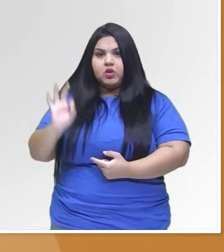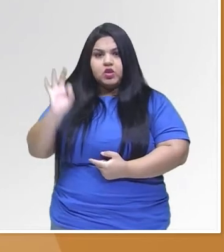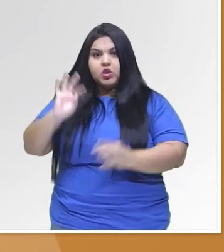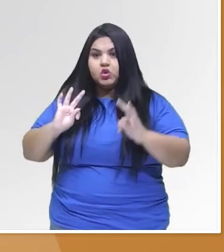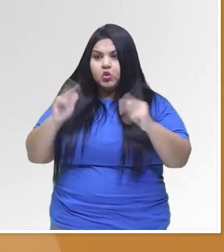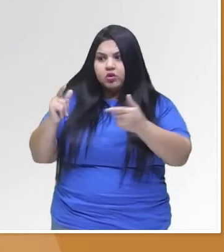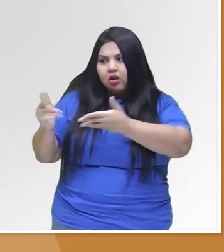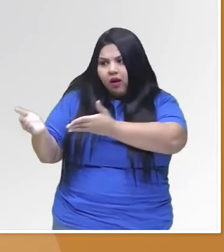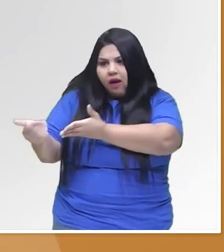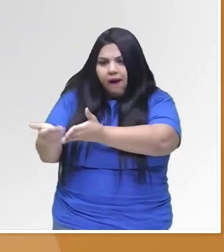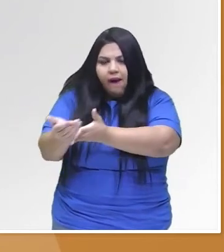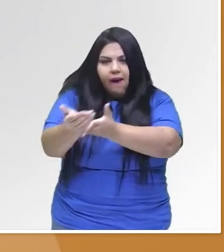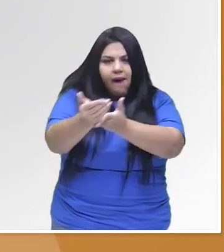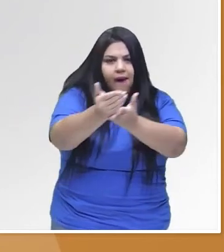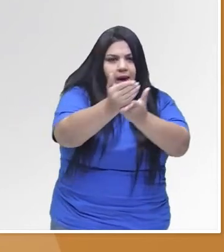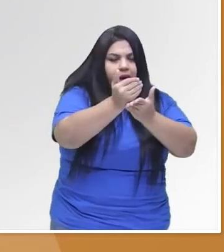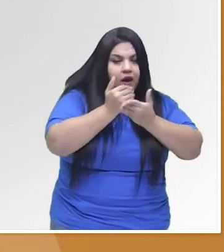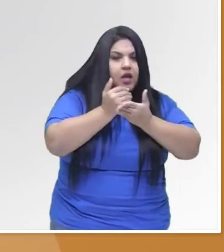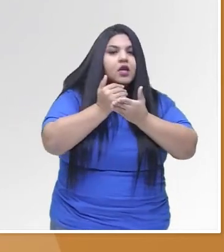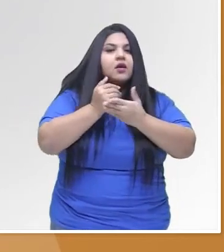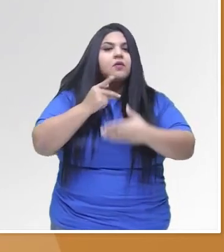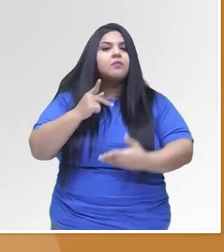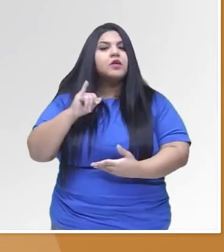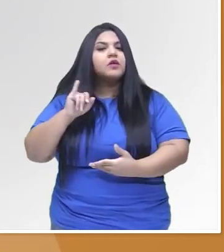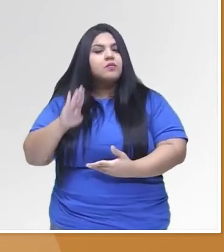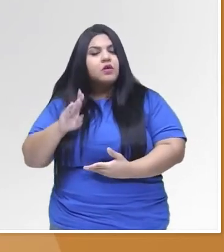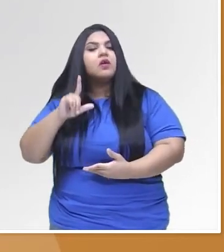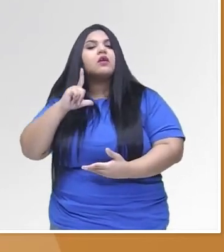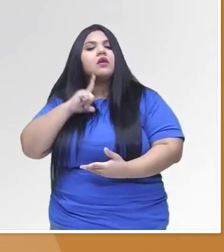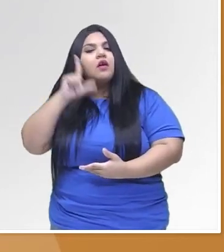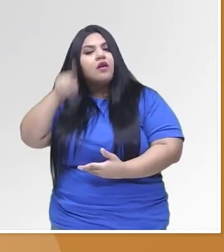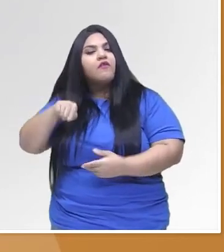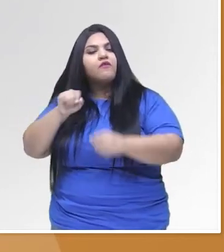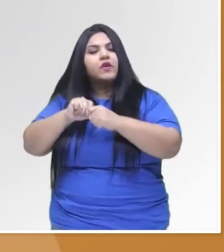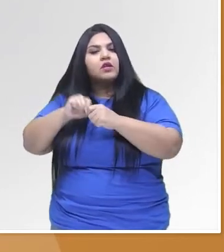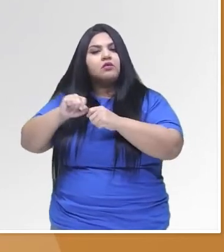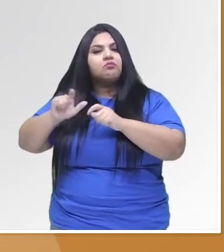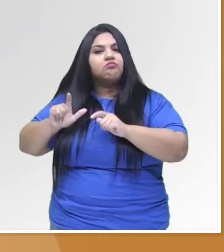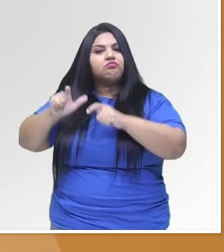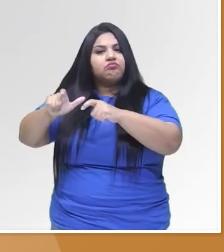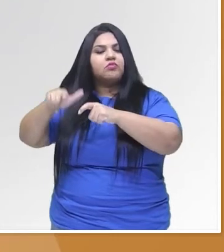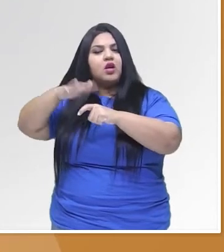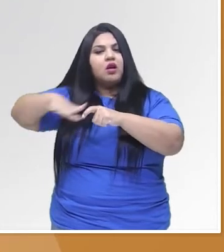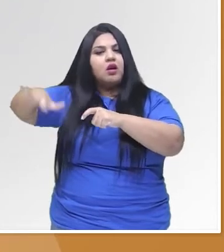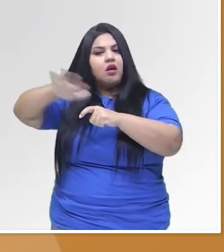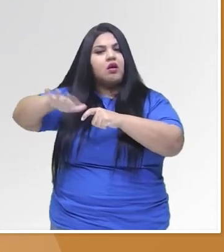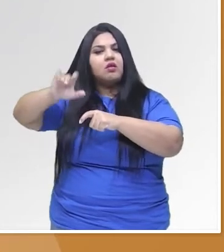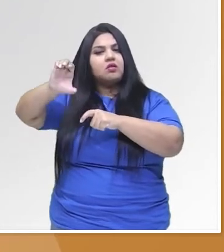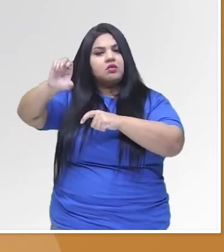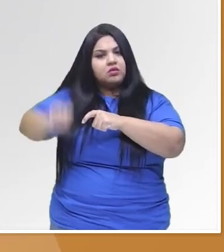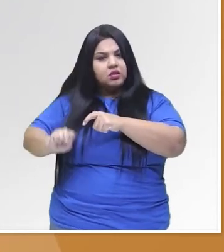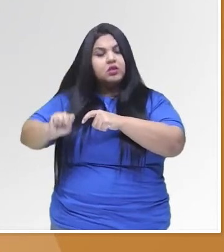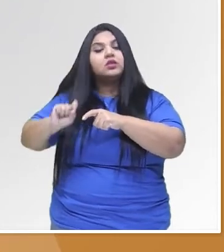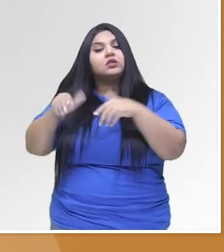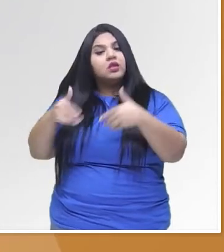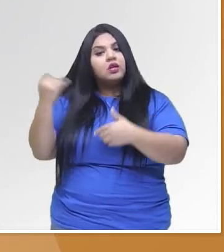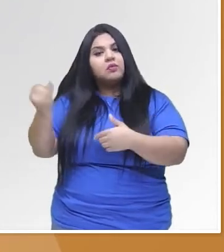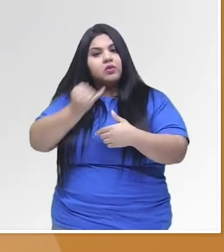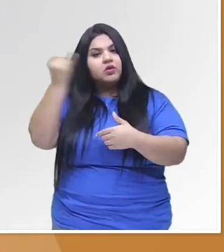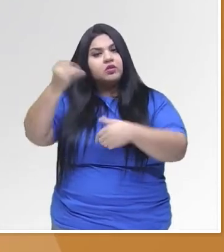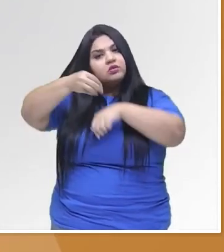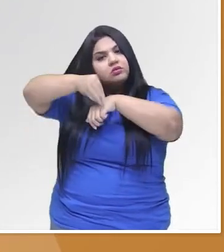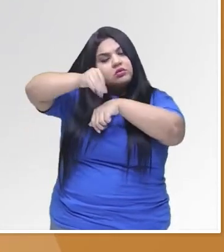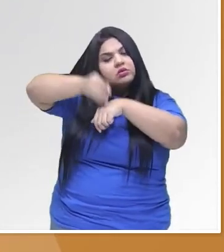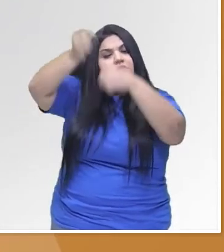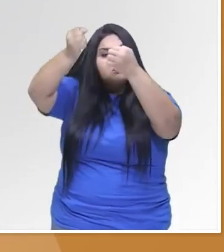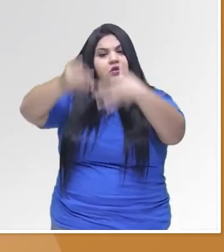nossa produção econômica, do nosso PIB, é produzido na região Centro-Sul. Então, é importante falar dessa